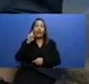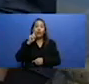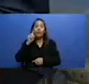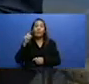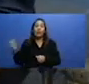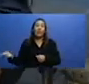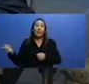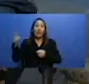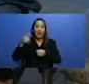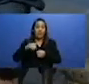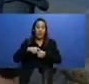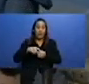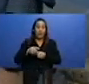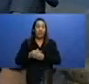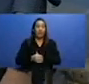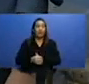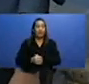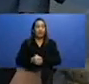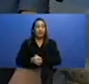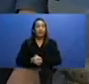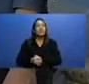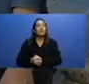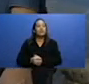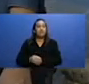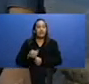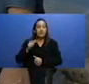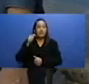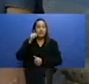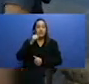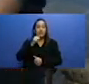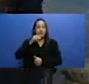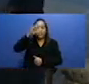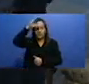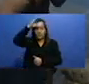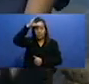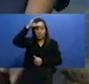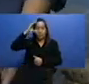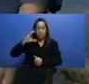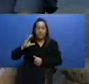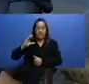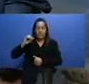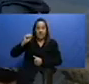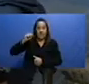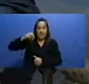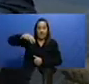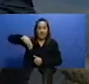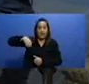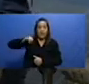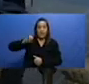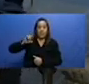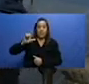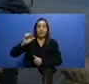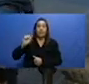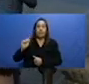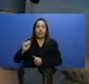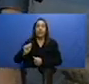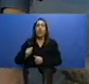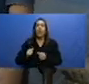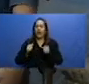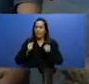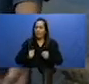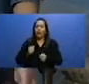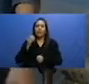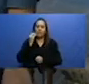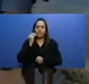terça-feira. Então, se a tia Camila vai lá toda terça-feira e hoje é terça-feira, o que ela está falando? É